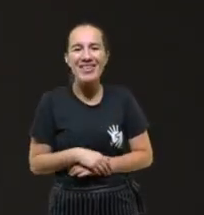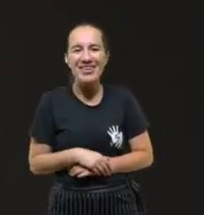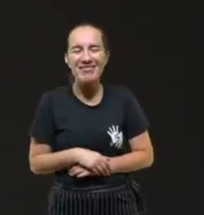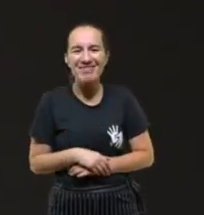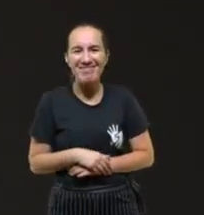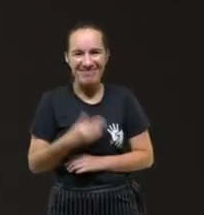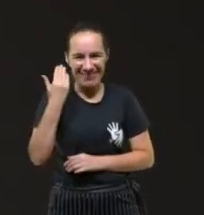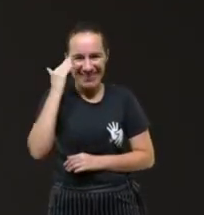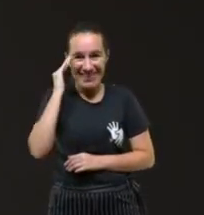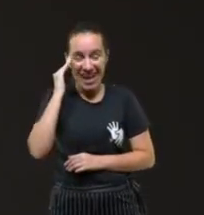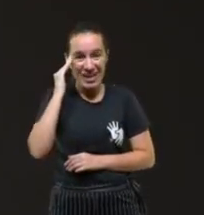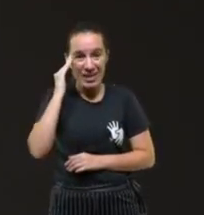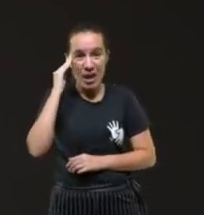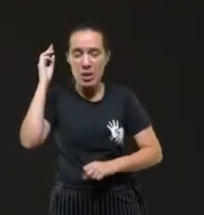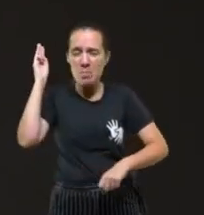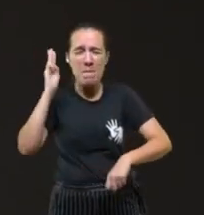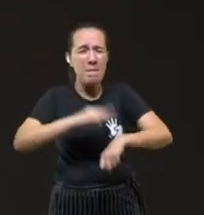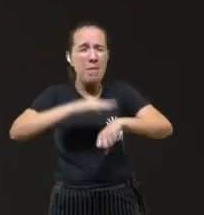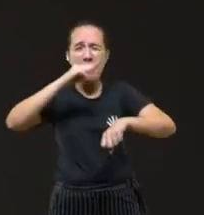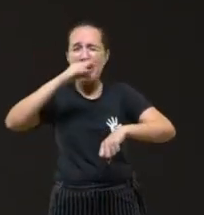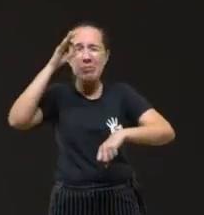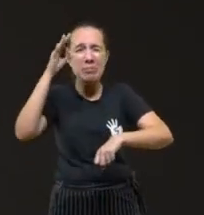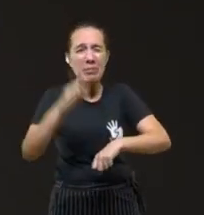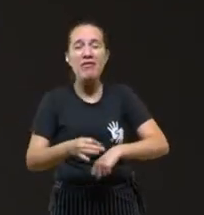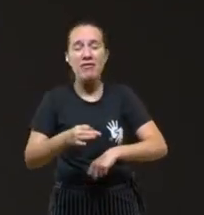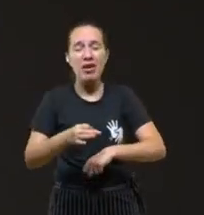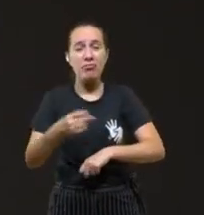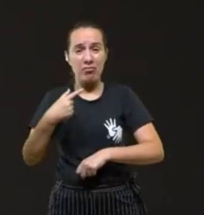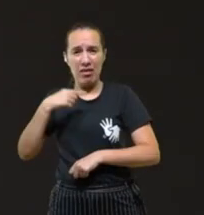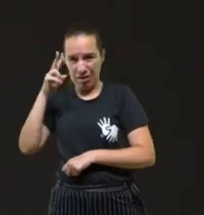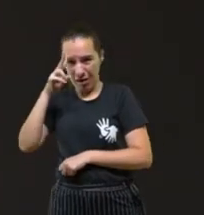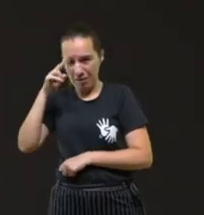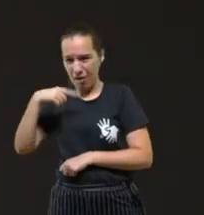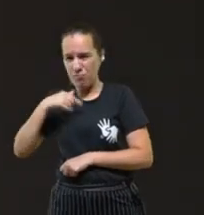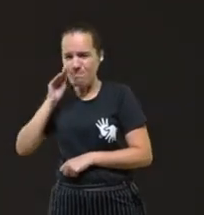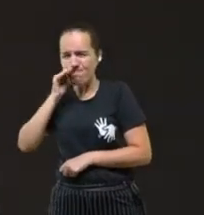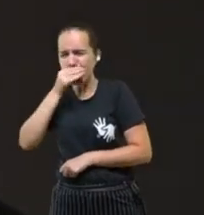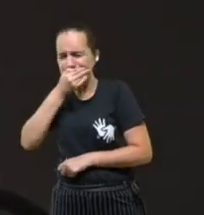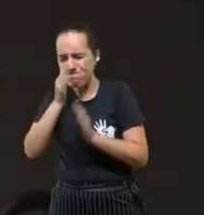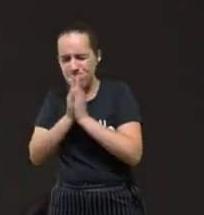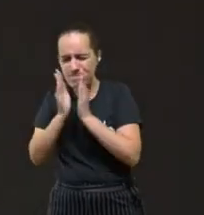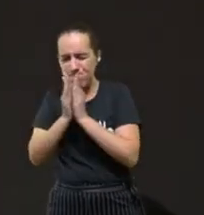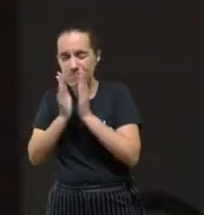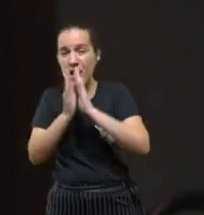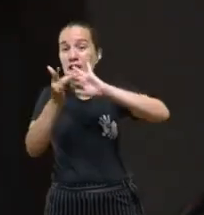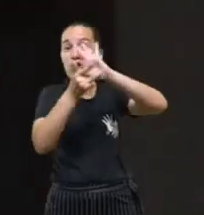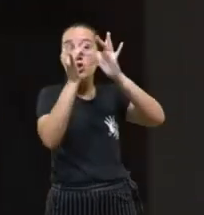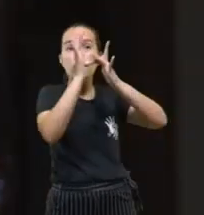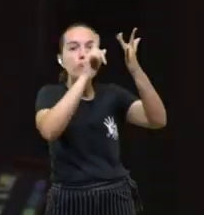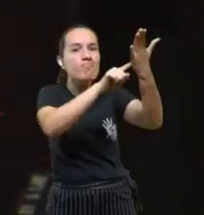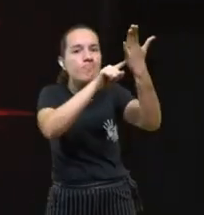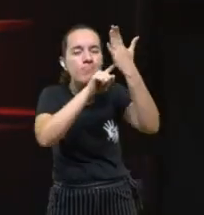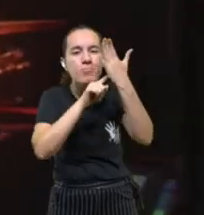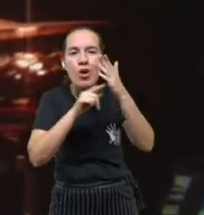imediatamente, nesses 3 dias que eu estava jejuando, Jesus me